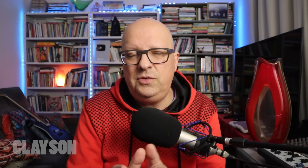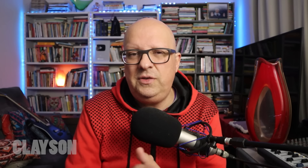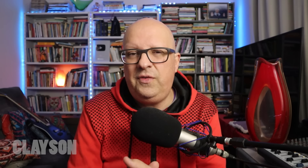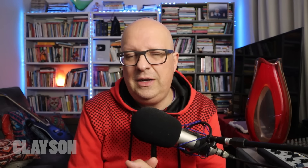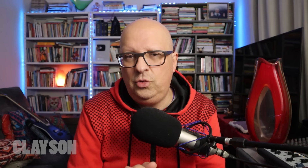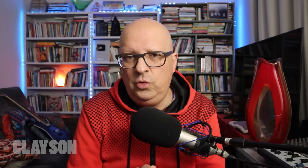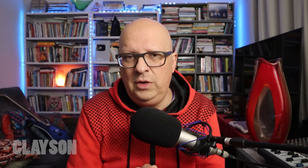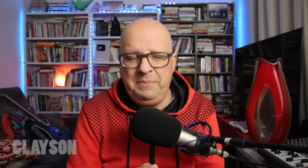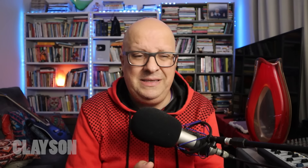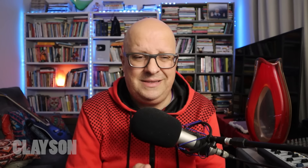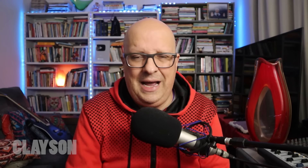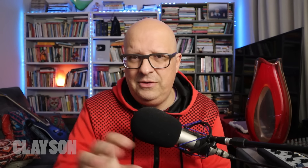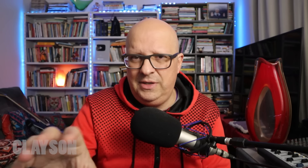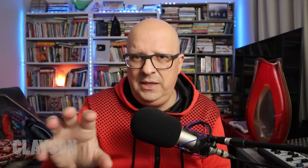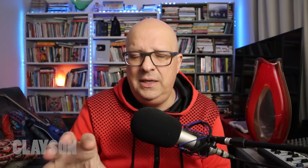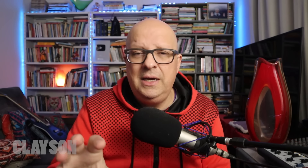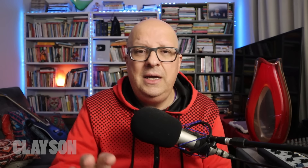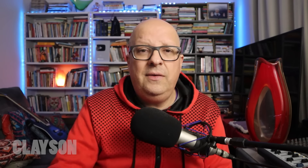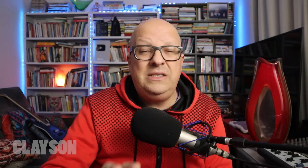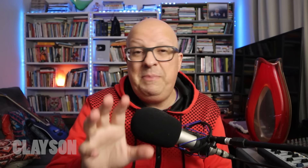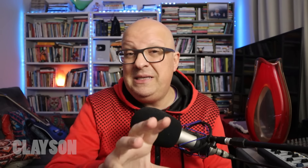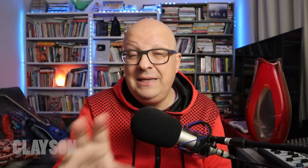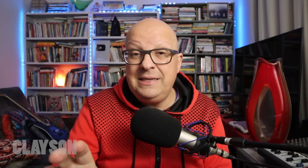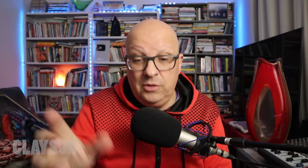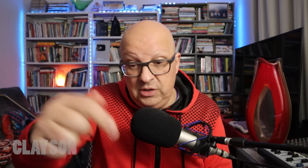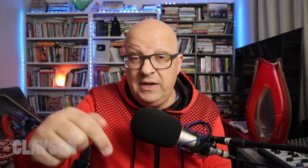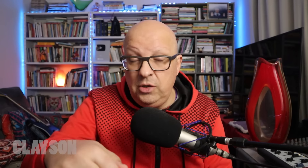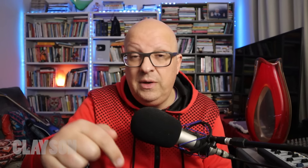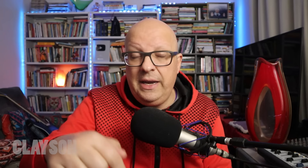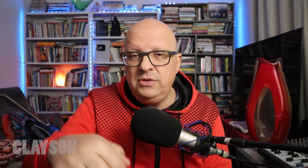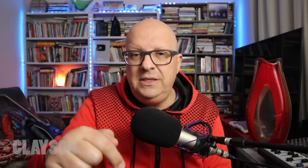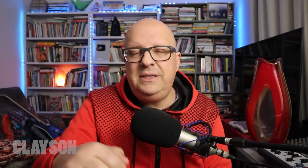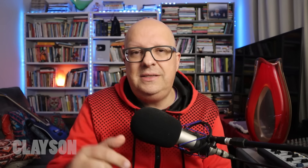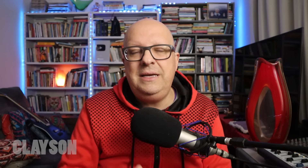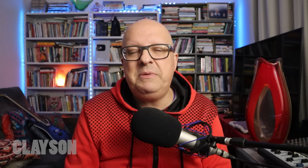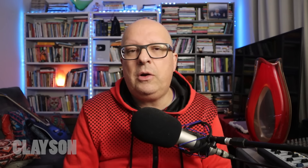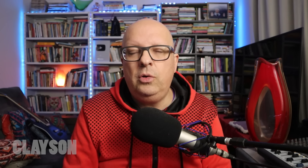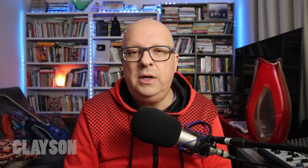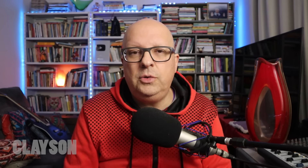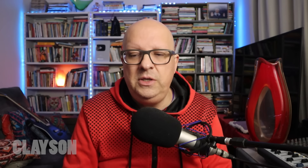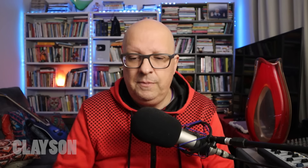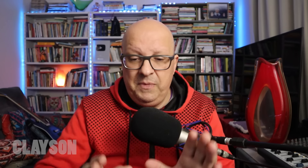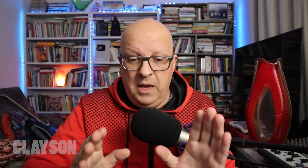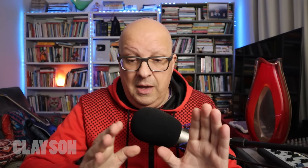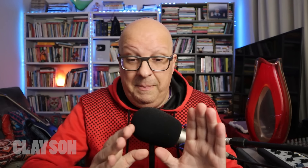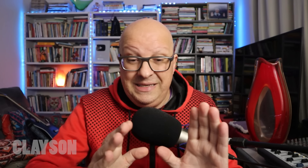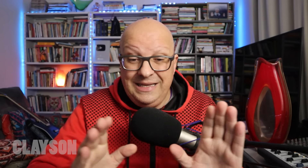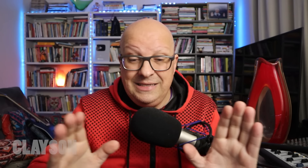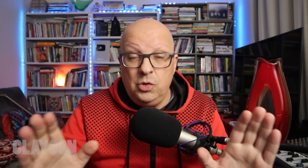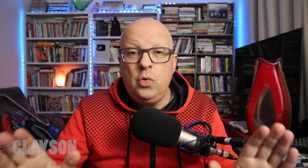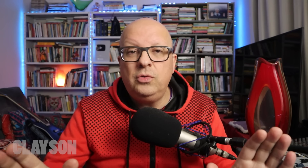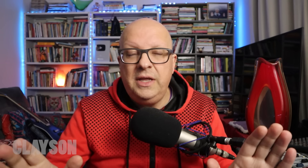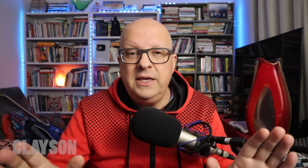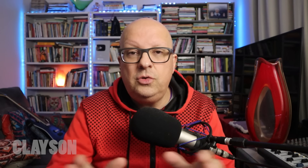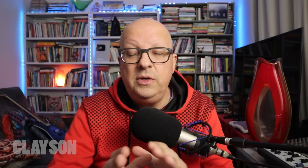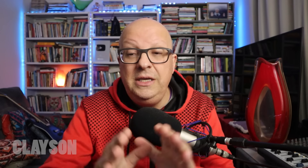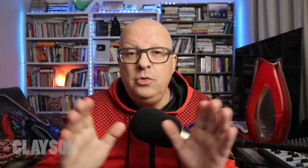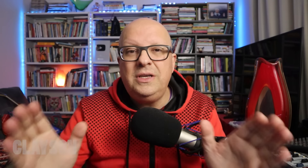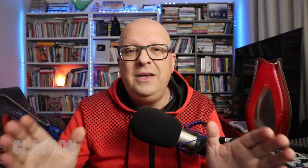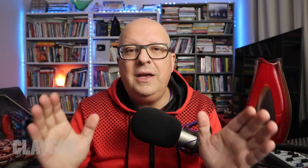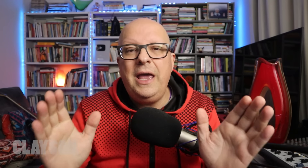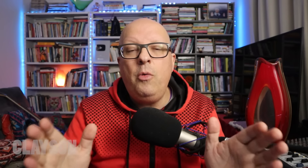esses trechos de fala do Lula pinçados aí, você prestar atenção, inclusive aqui no canal a gente sempre está colocando isso, prestar atenção no